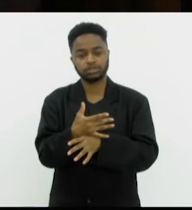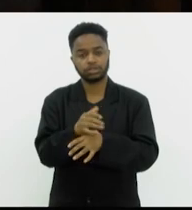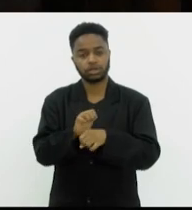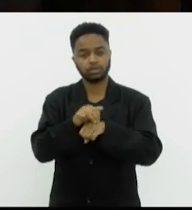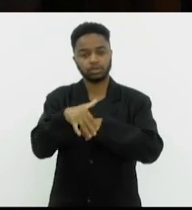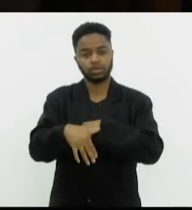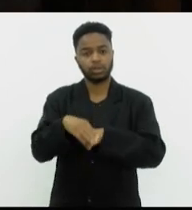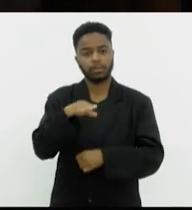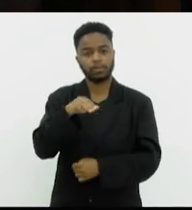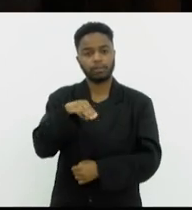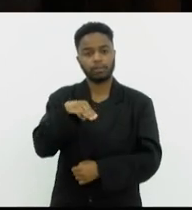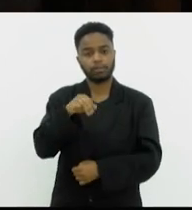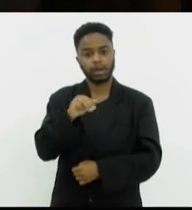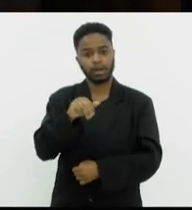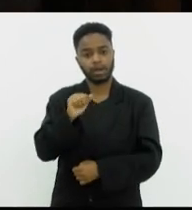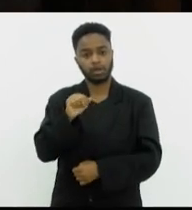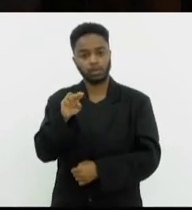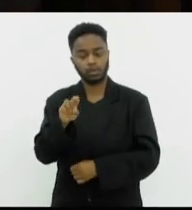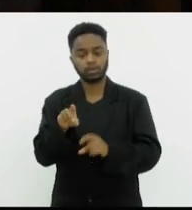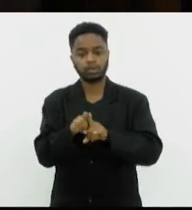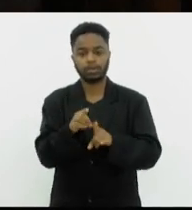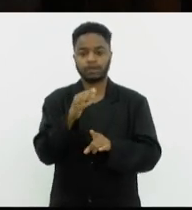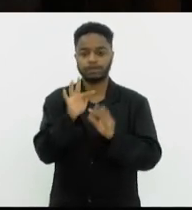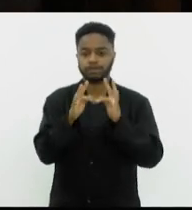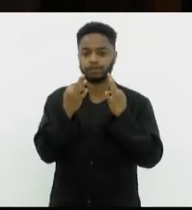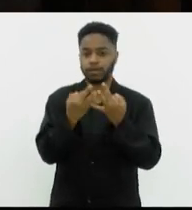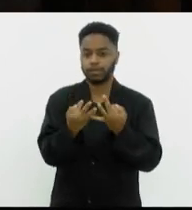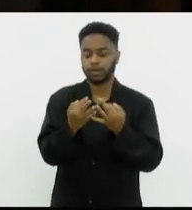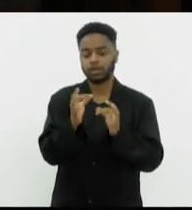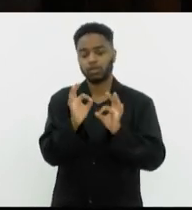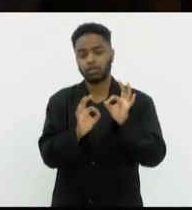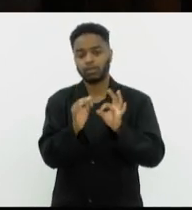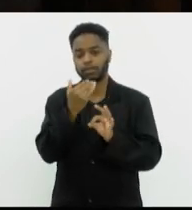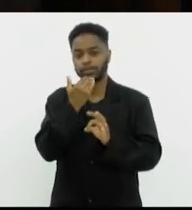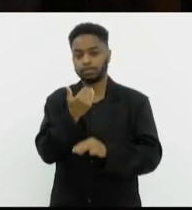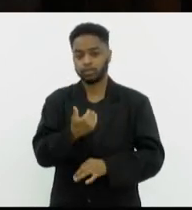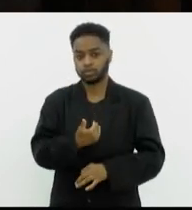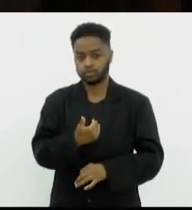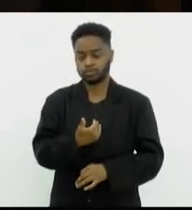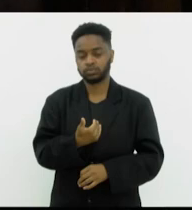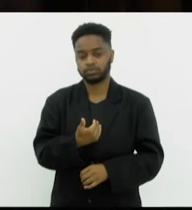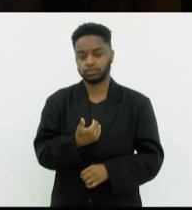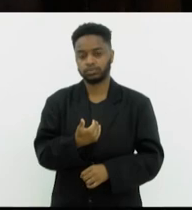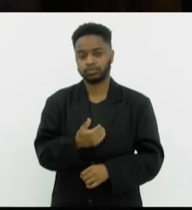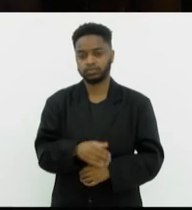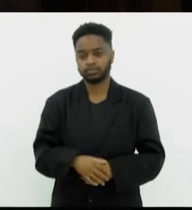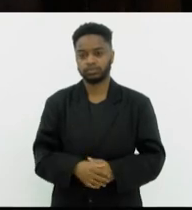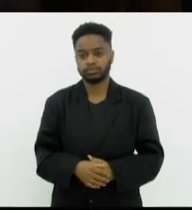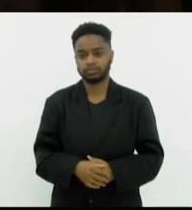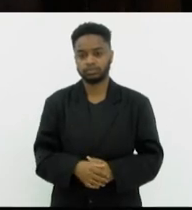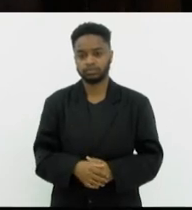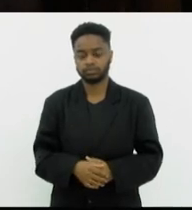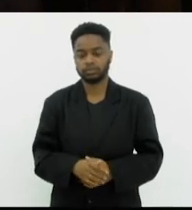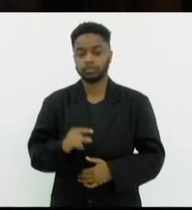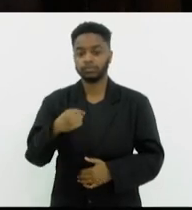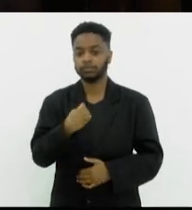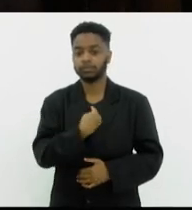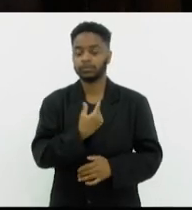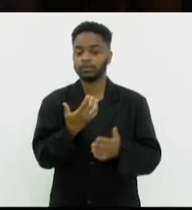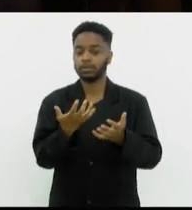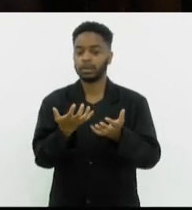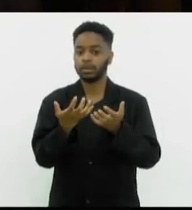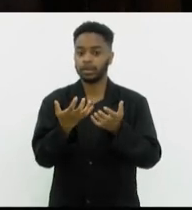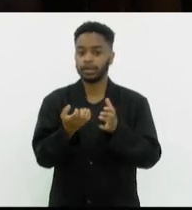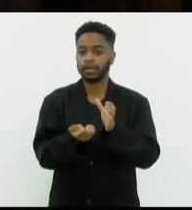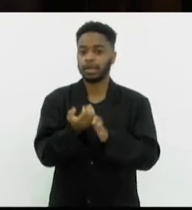a pedido de todas essas famílias e organizações sociais, sindicais, nós queremos realizar